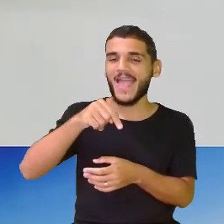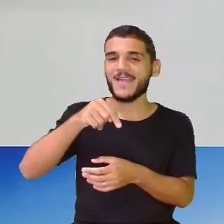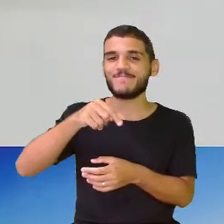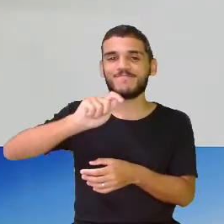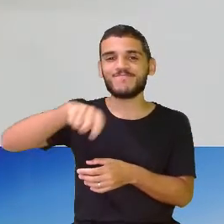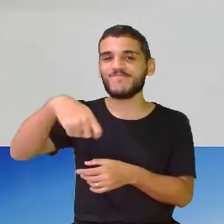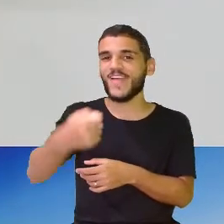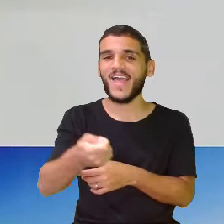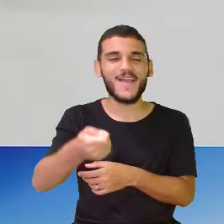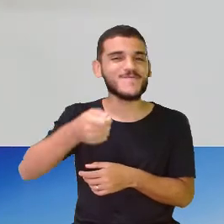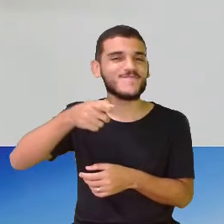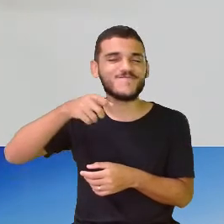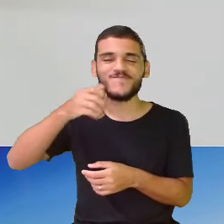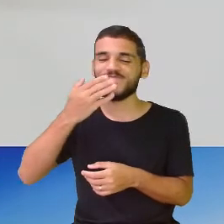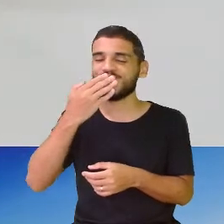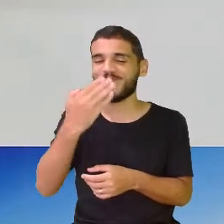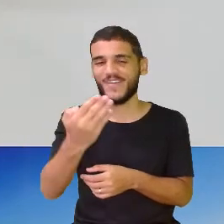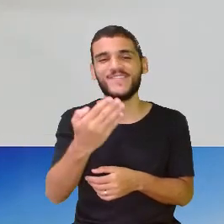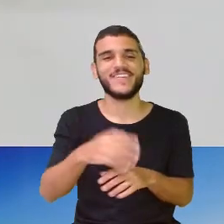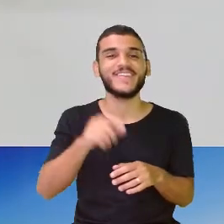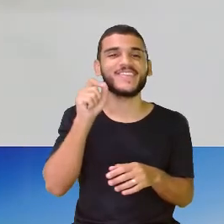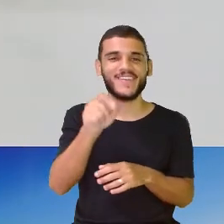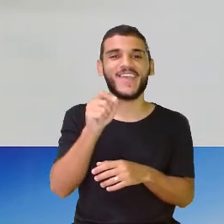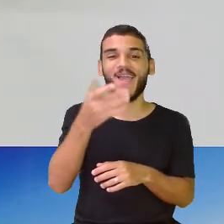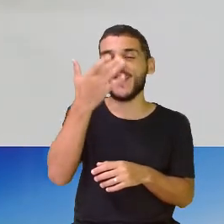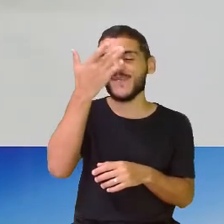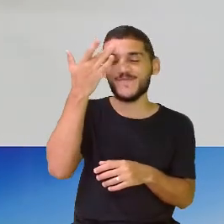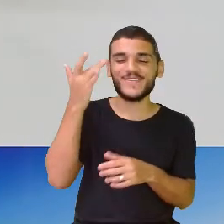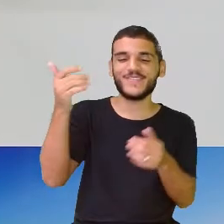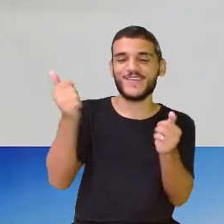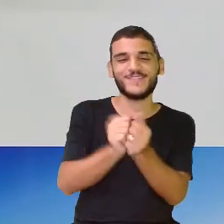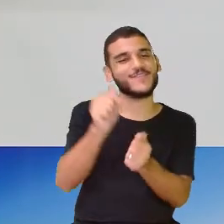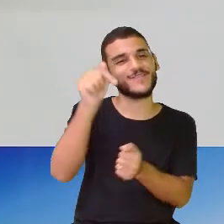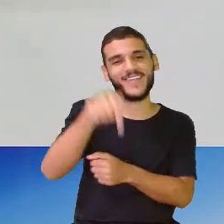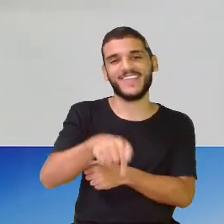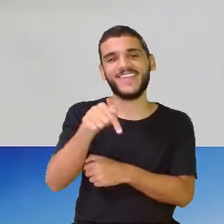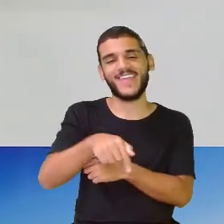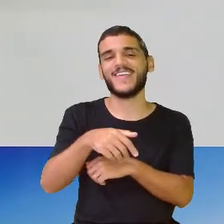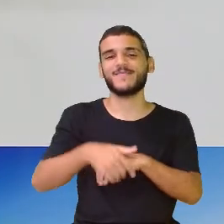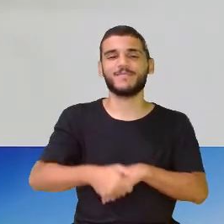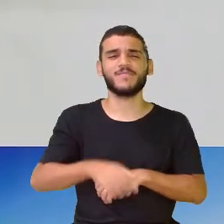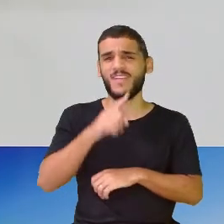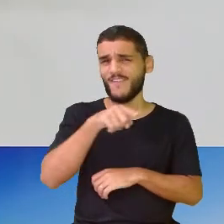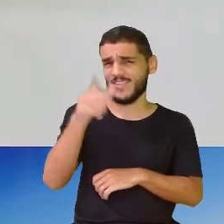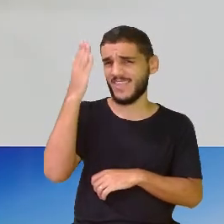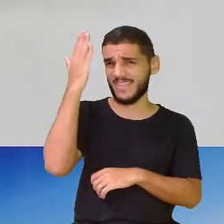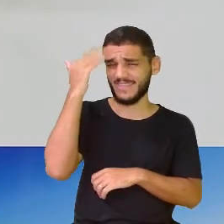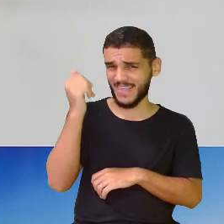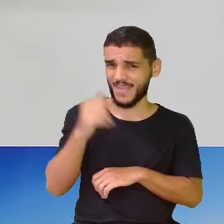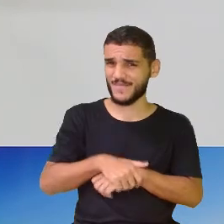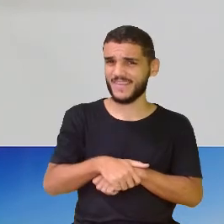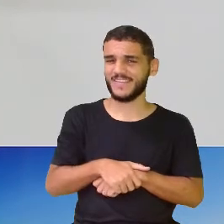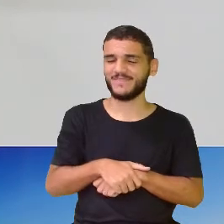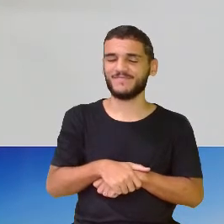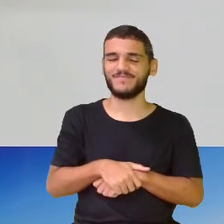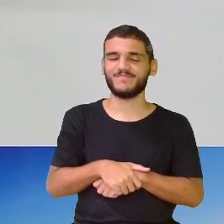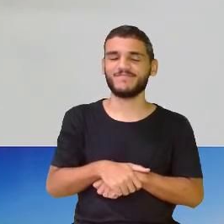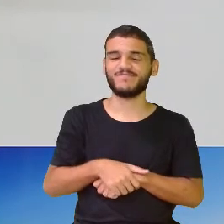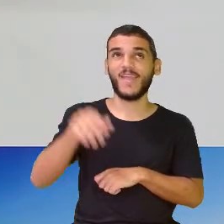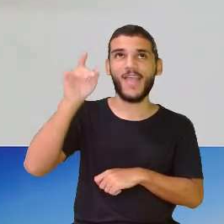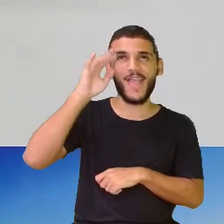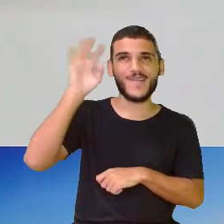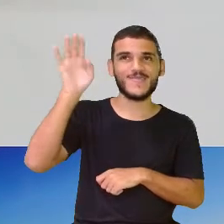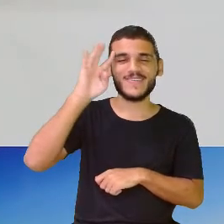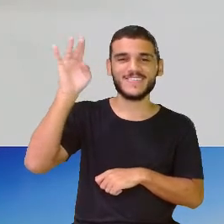aqui comigo todas as manhãs. Será, hein? Que vocês sabem quem é essa pessoa?